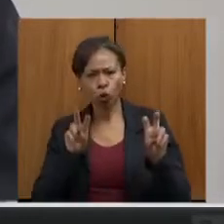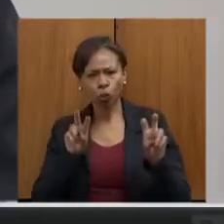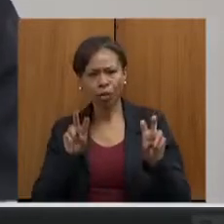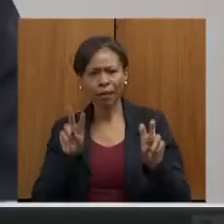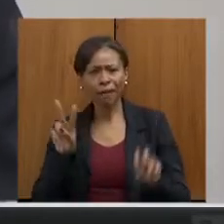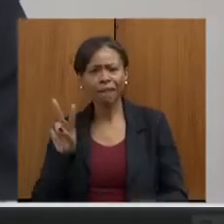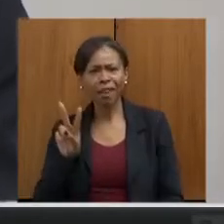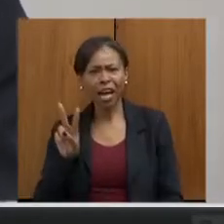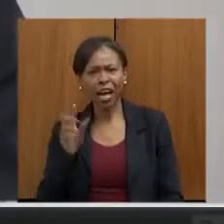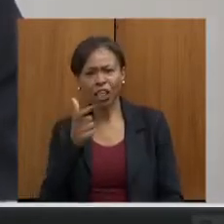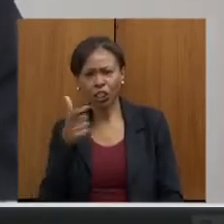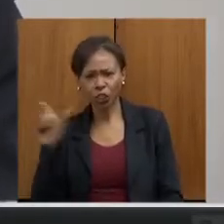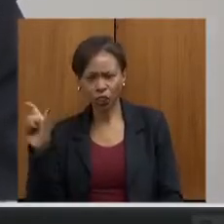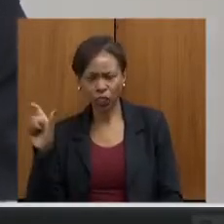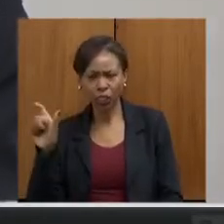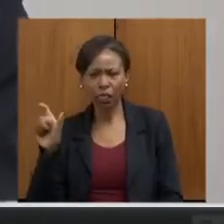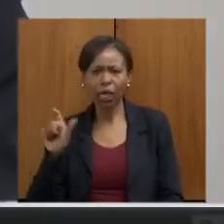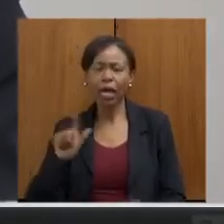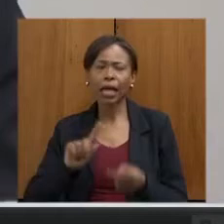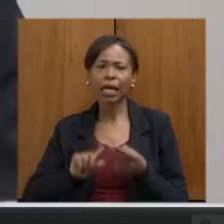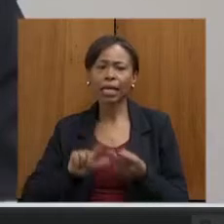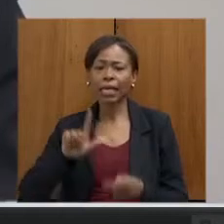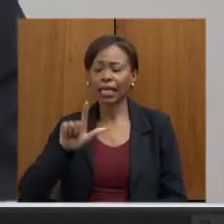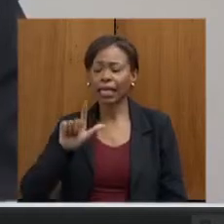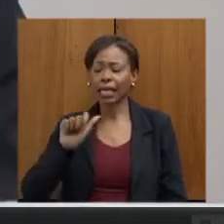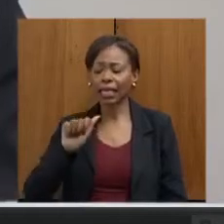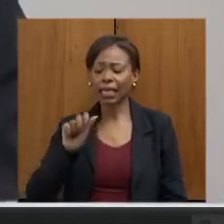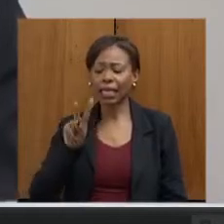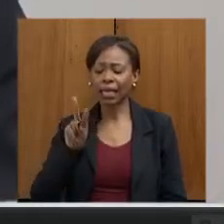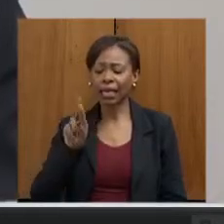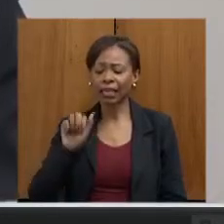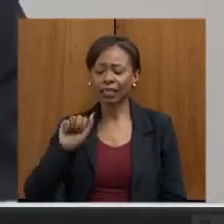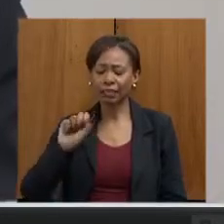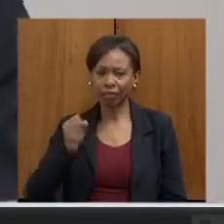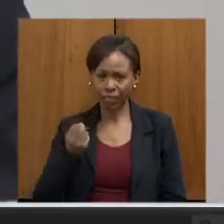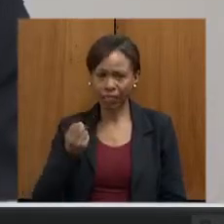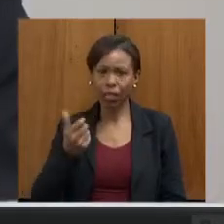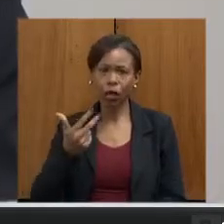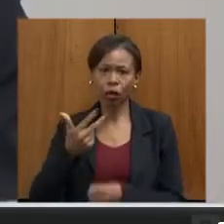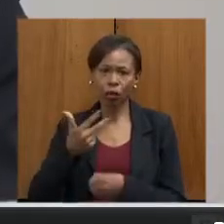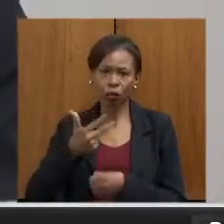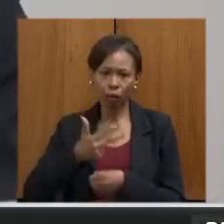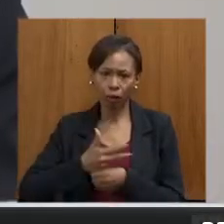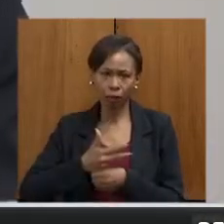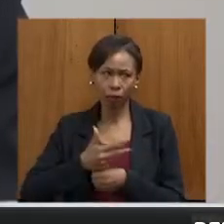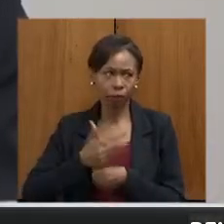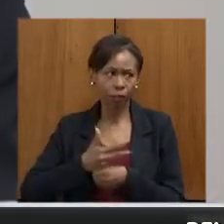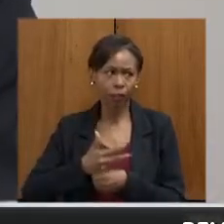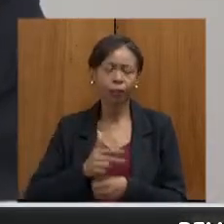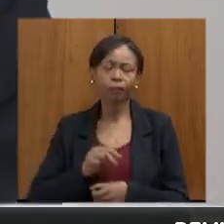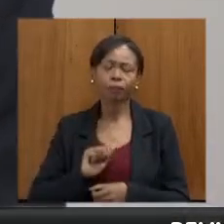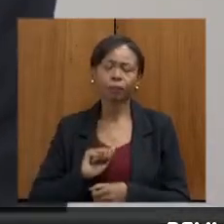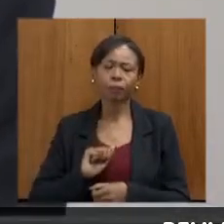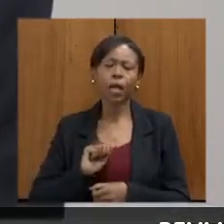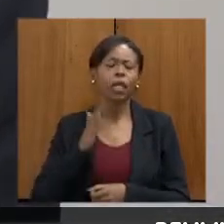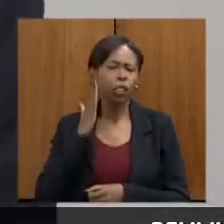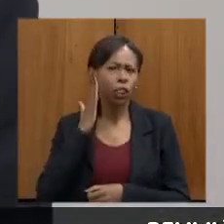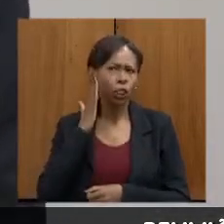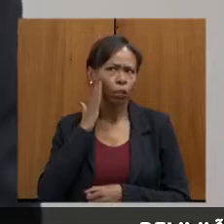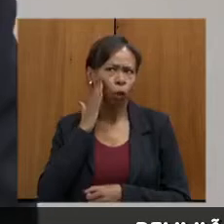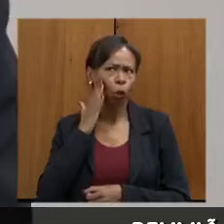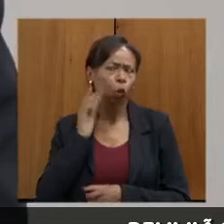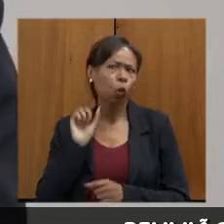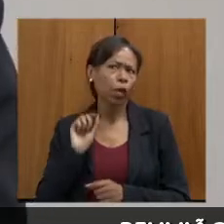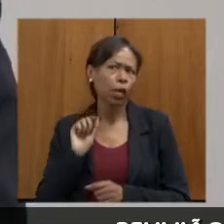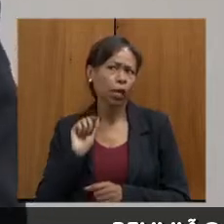Varginha Lavras que nós vamos ter então um entendimento de autorização do Estado conjunto com o